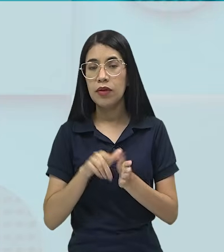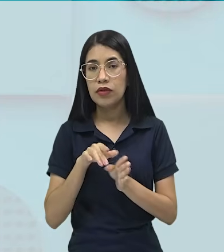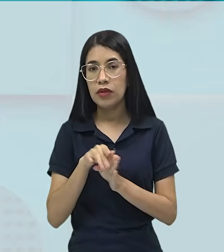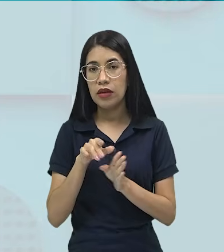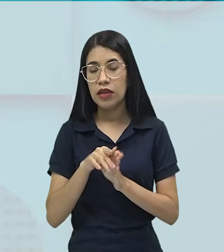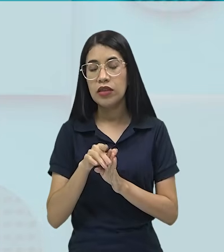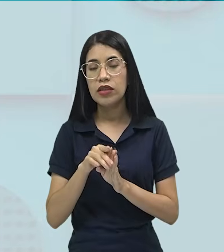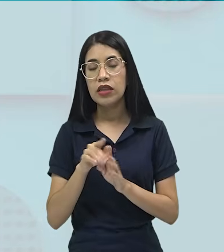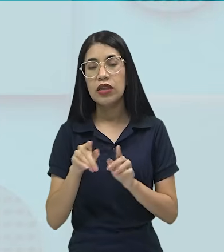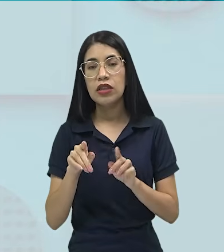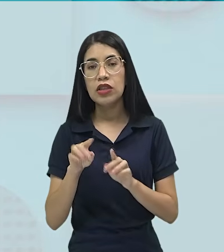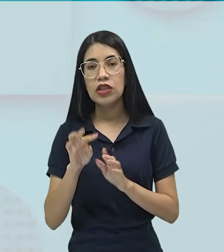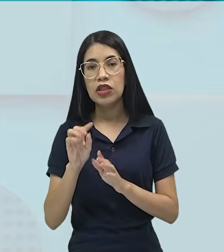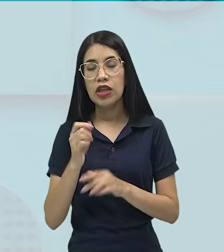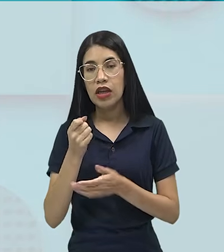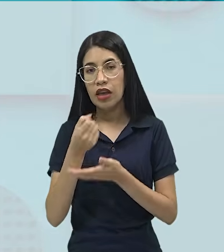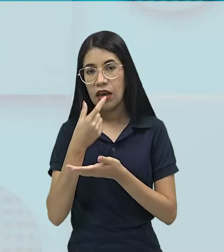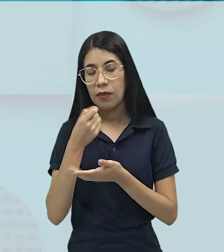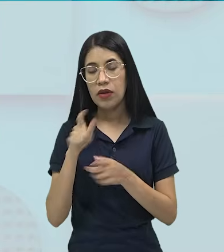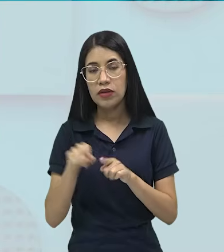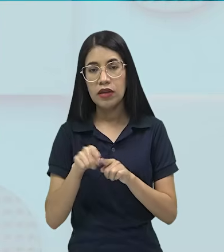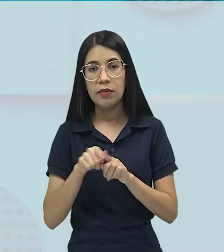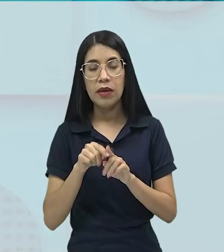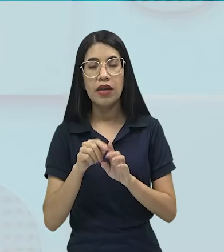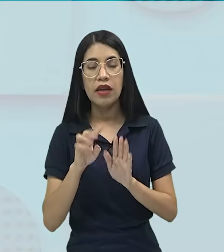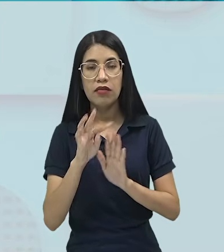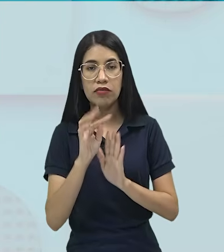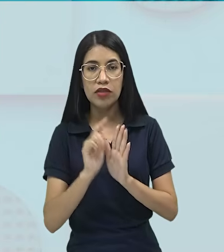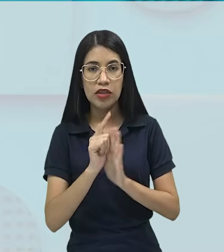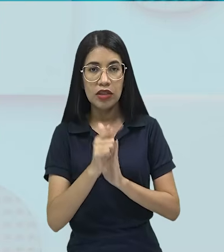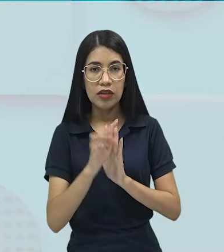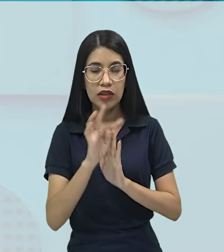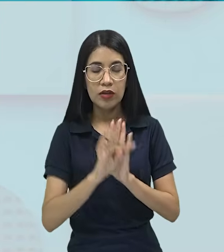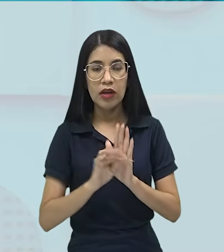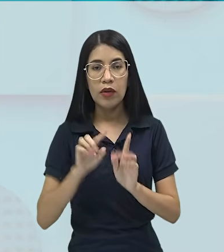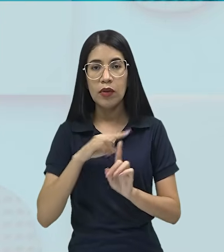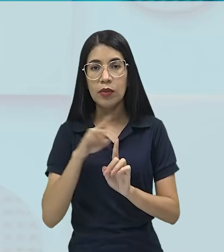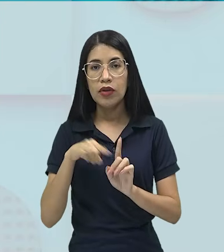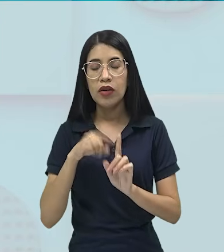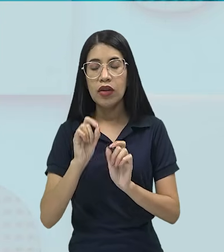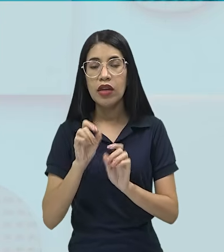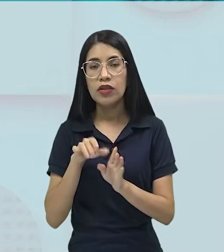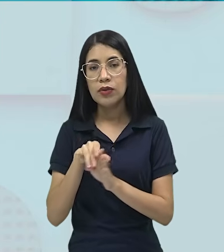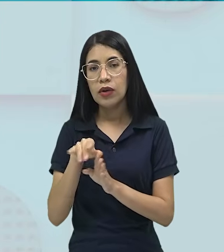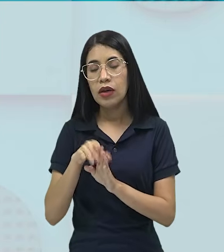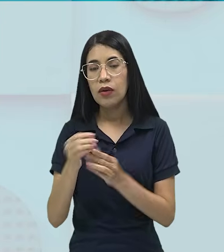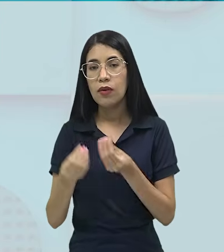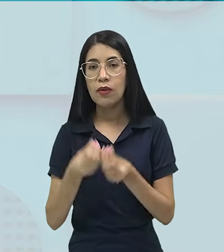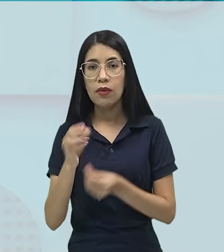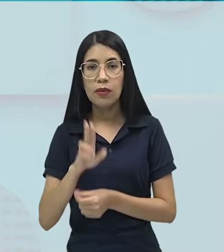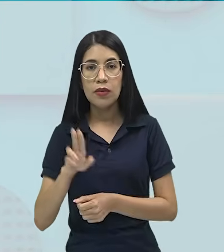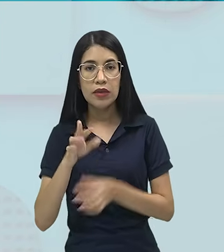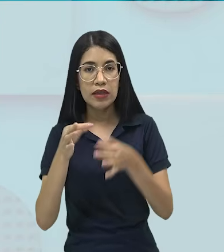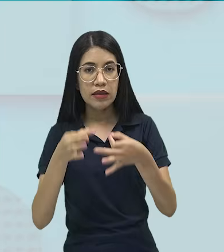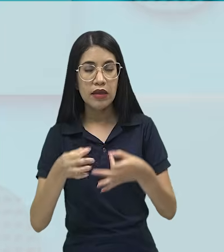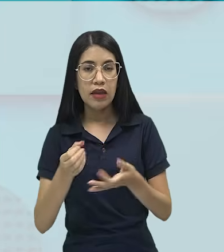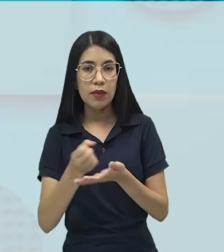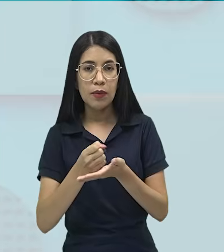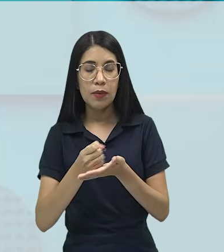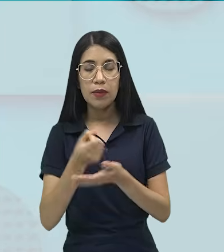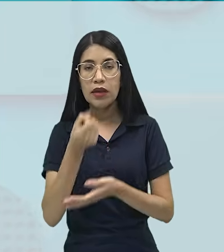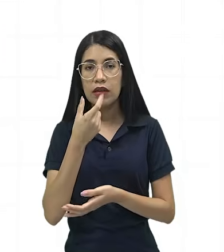um gênero textual, com a finalidade de informar, instruir a respeito do medicamento. E